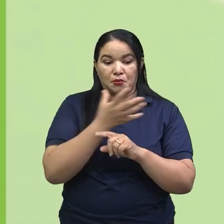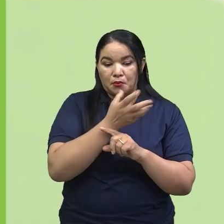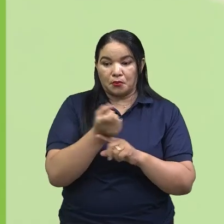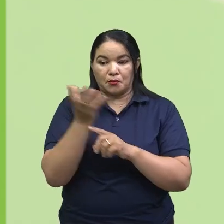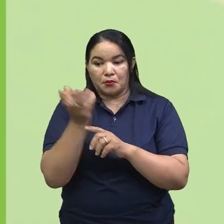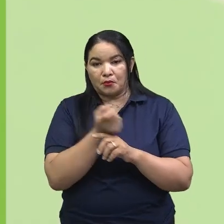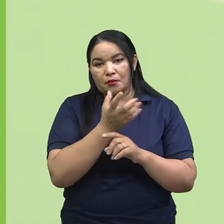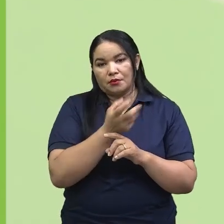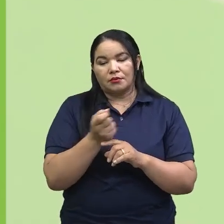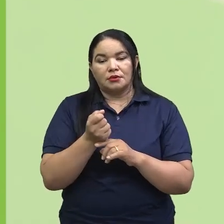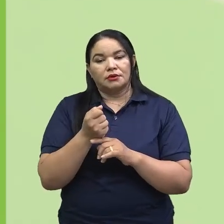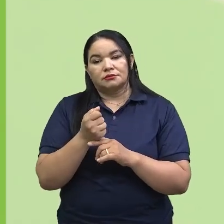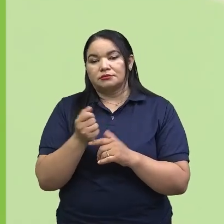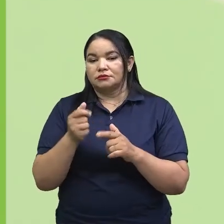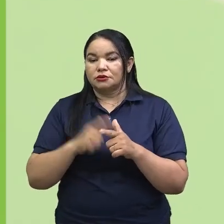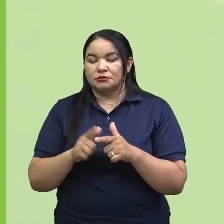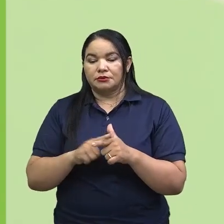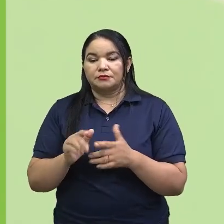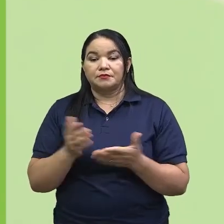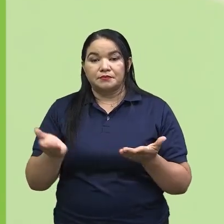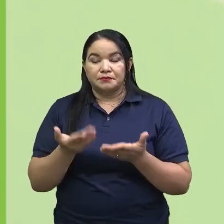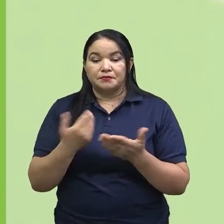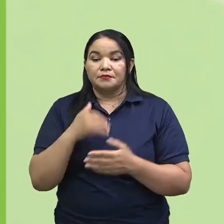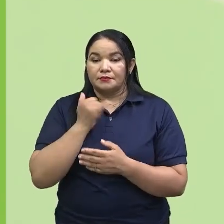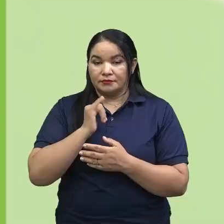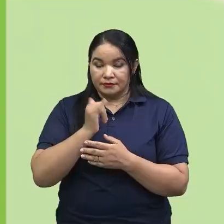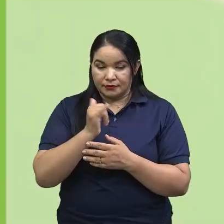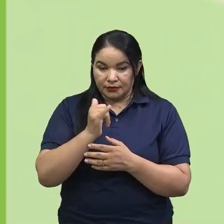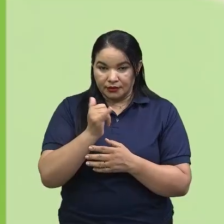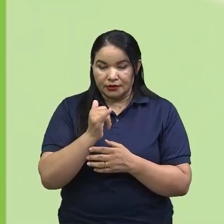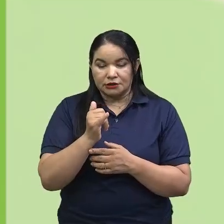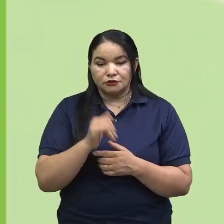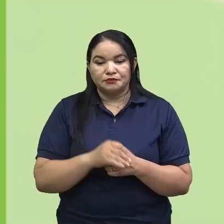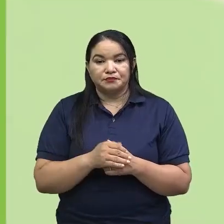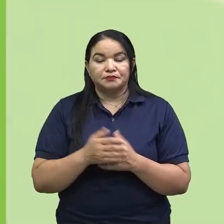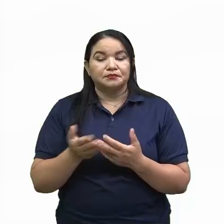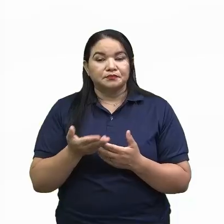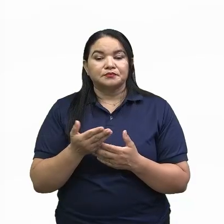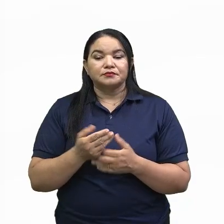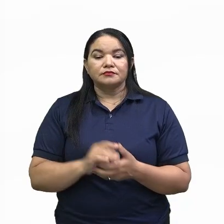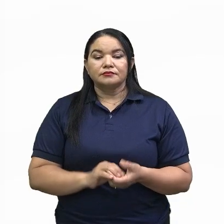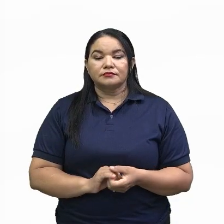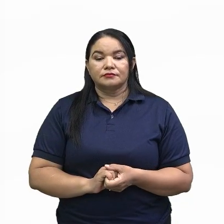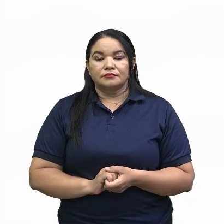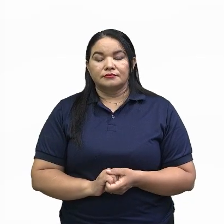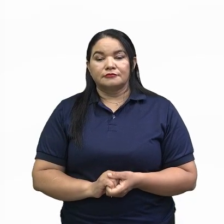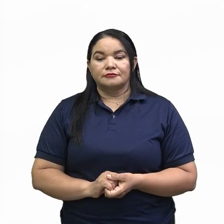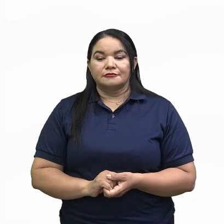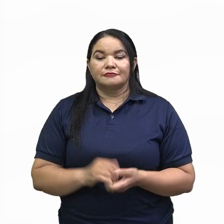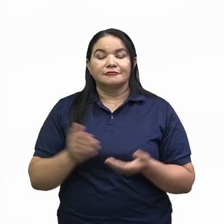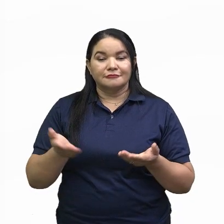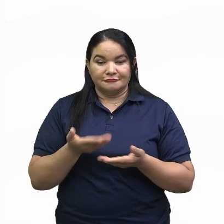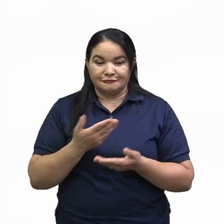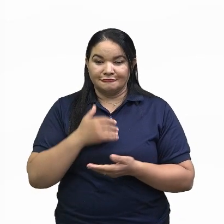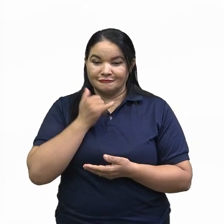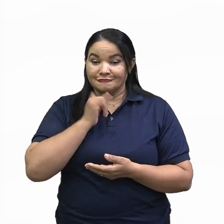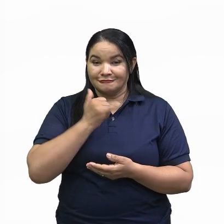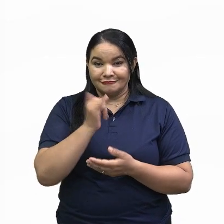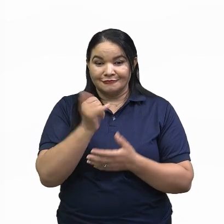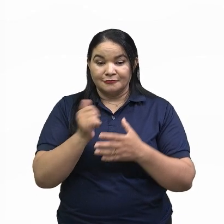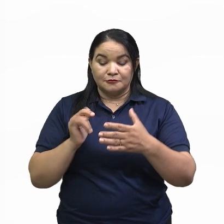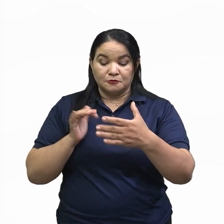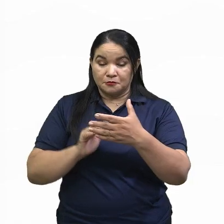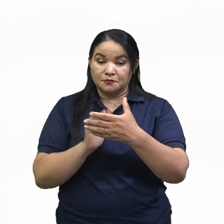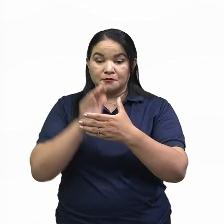da energia elétrica. Vamos lá, vamos falar então da nossa energia hidrelétrica,